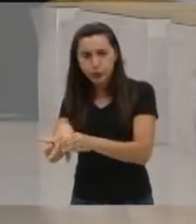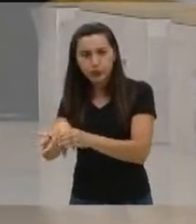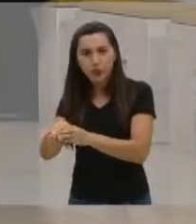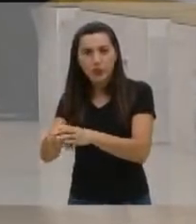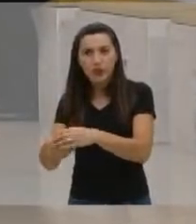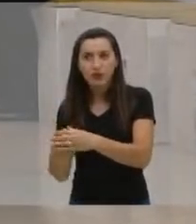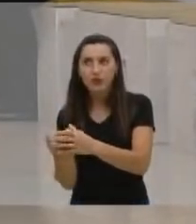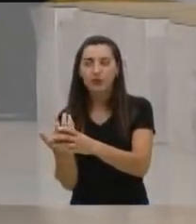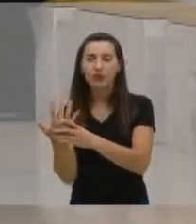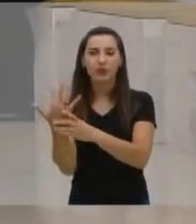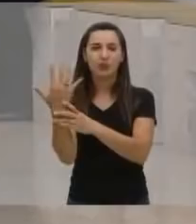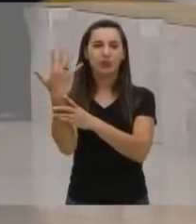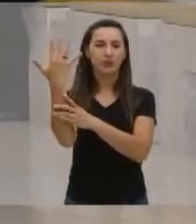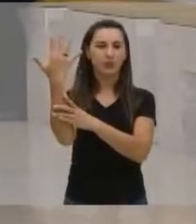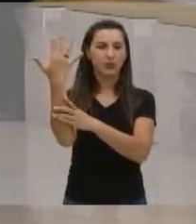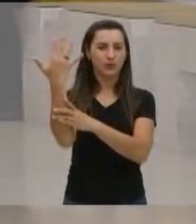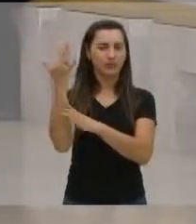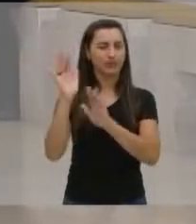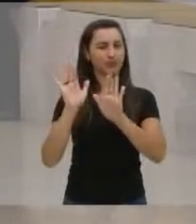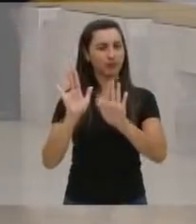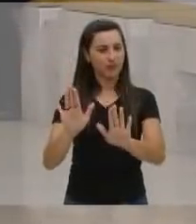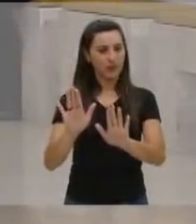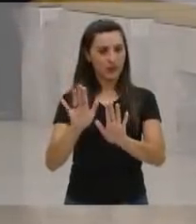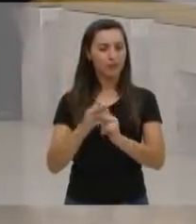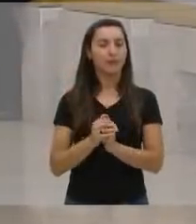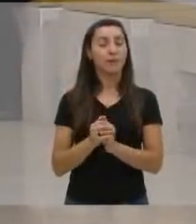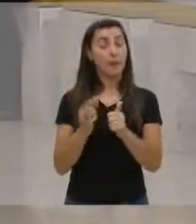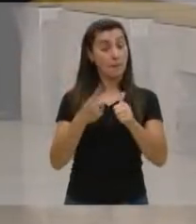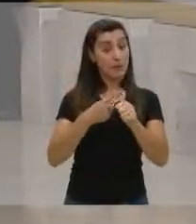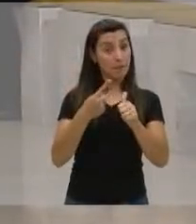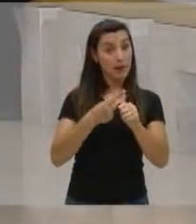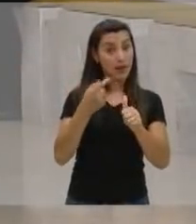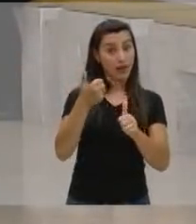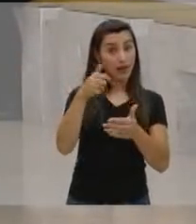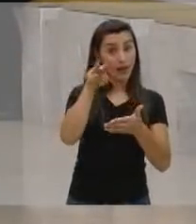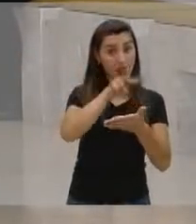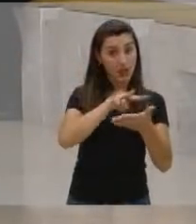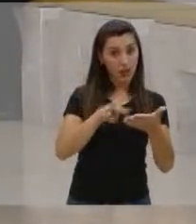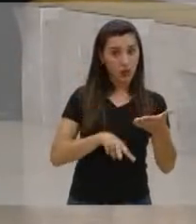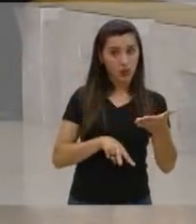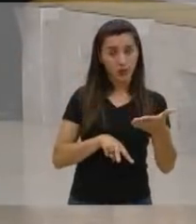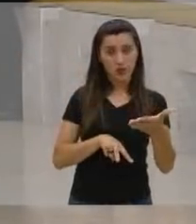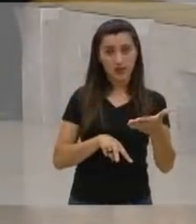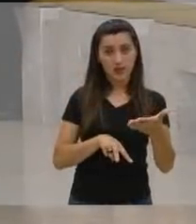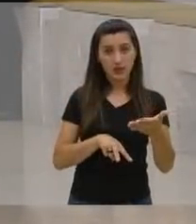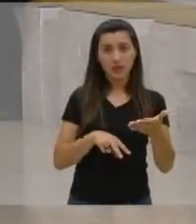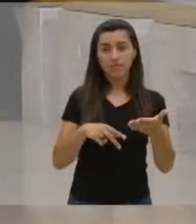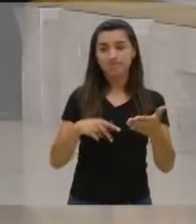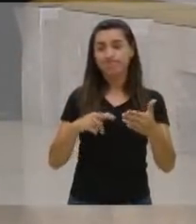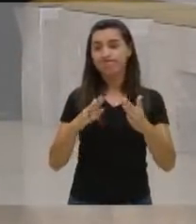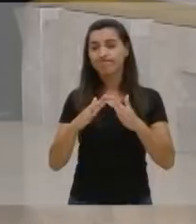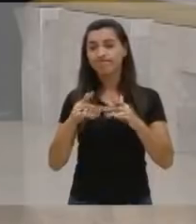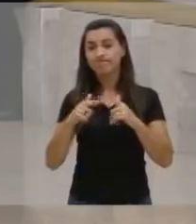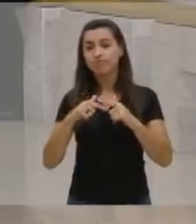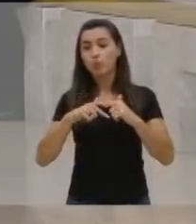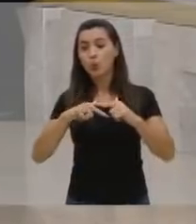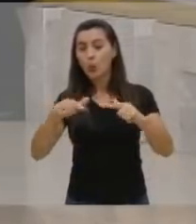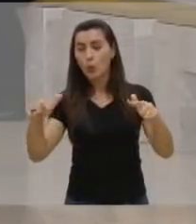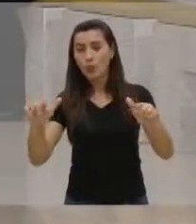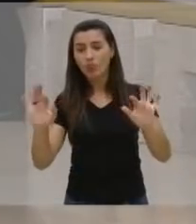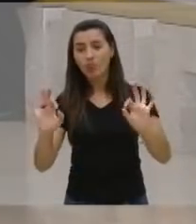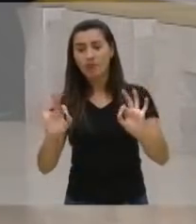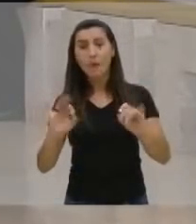Evangelho, comecemos pela primeira leitura. Não temos pessoas aqui, mas tem em